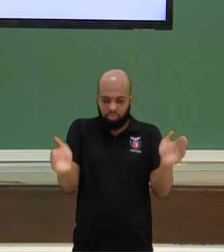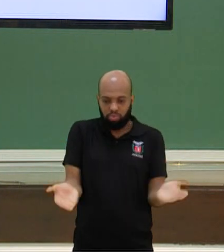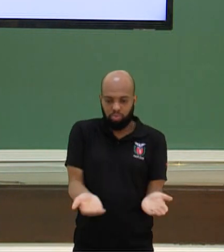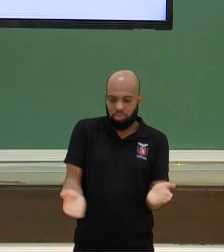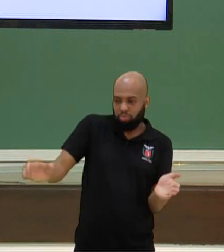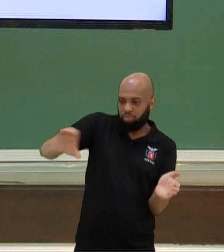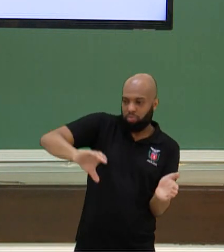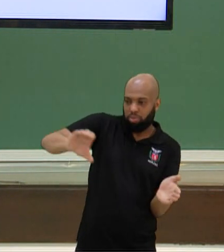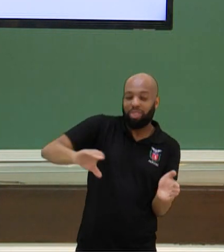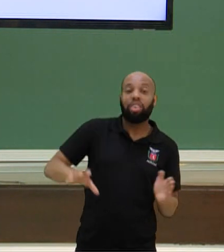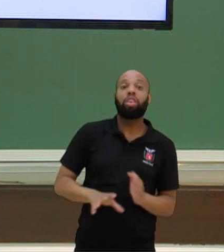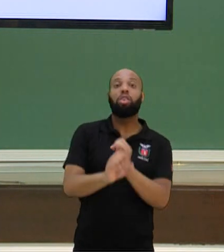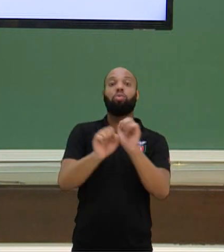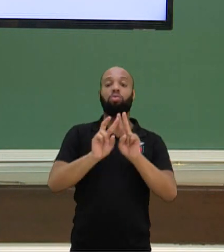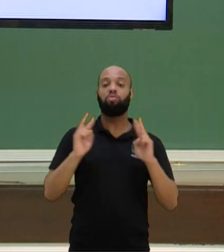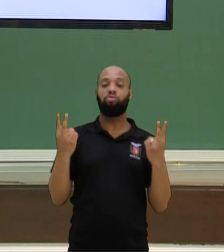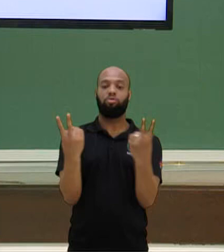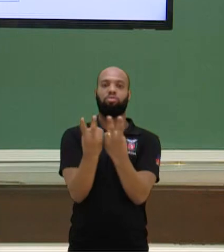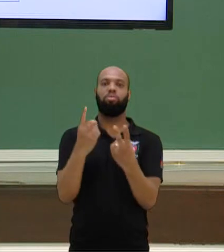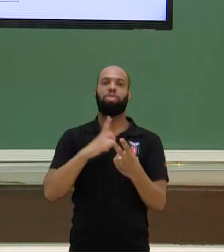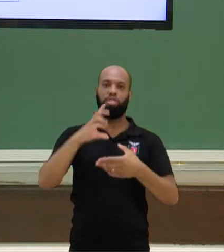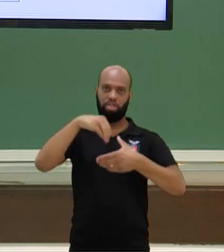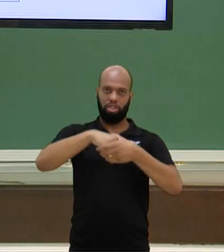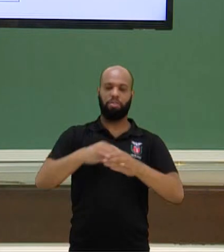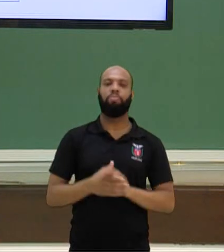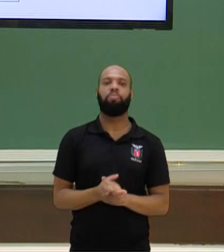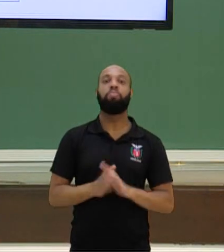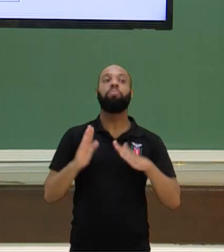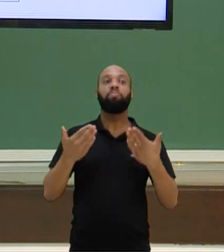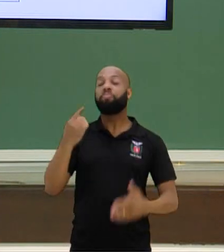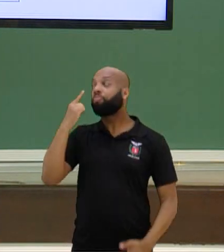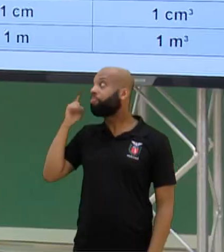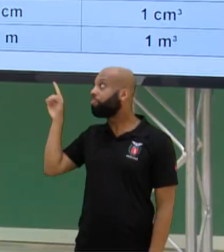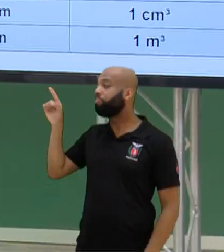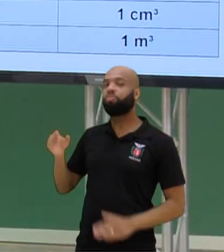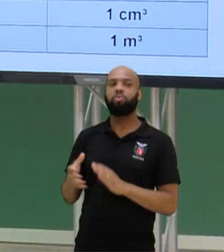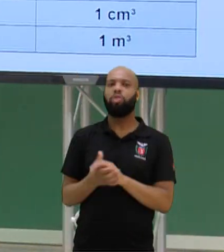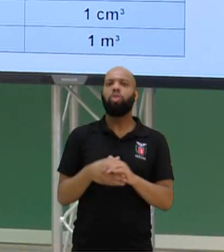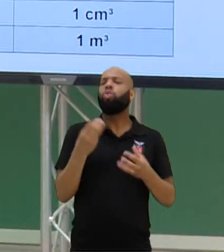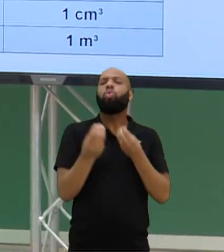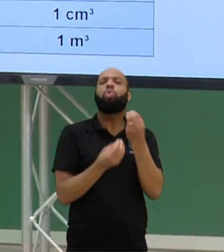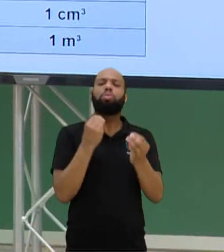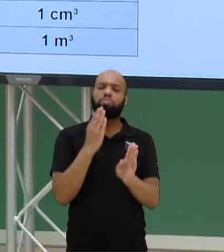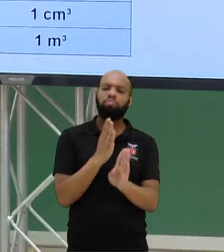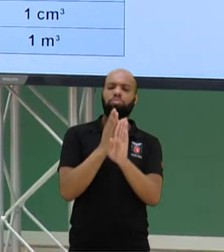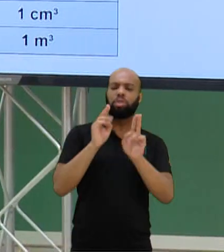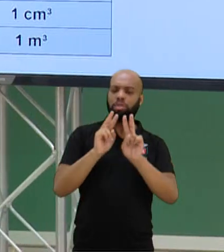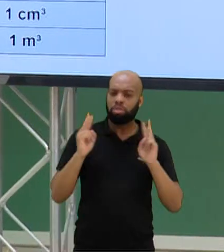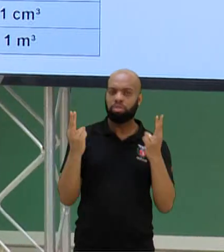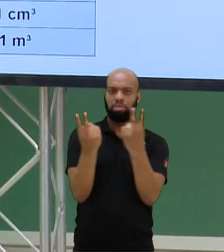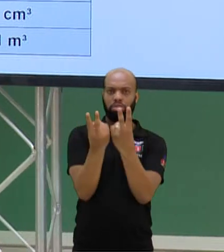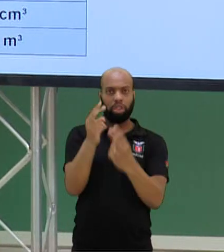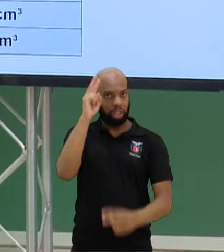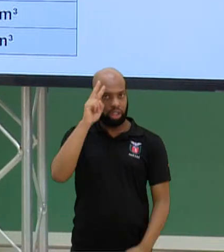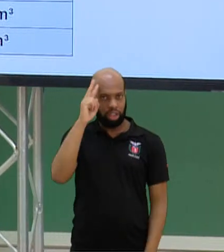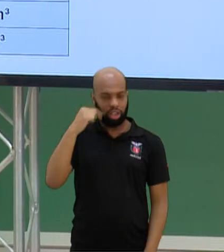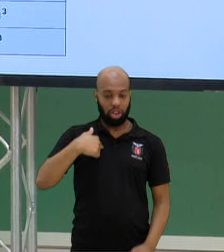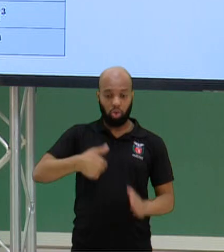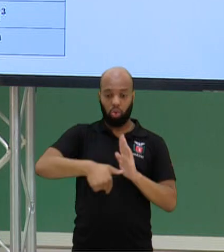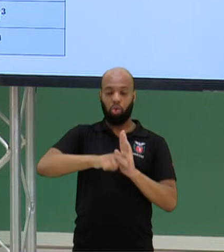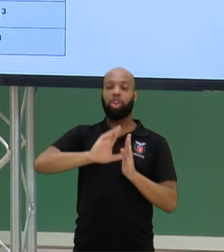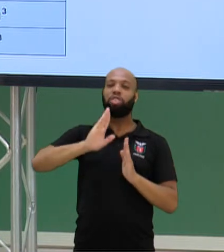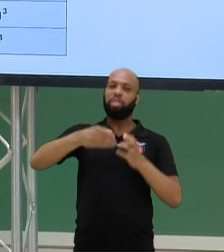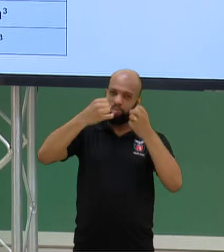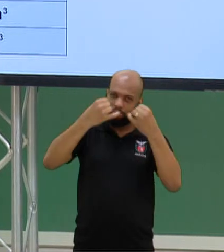volume que cabe lá dentro, tá bom? Então, aqui como que é medido o volume, tá? Lembra que a professora ficou falando